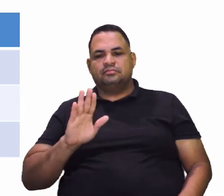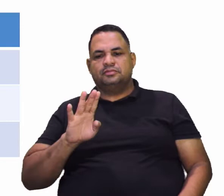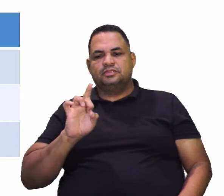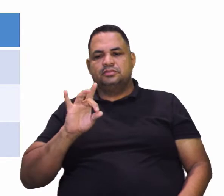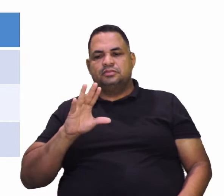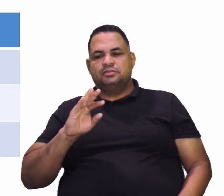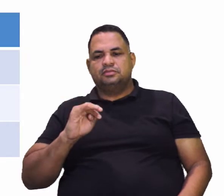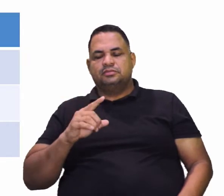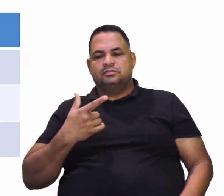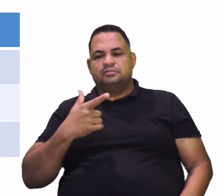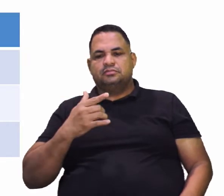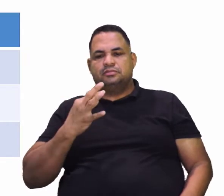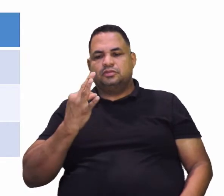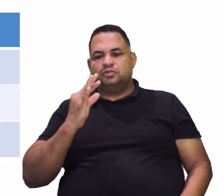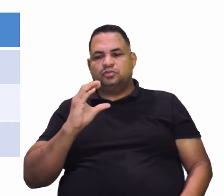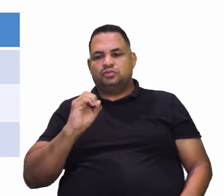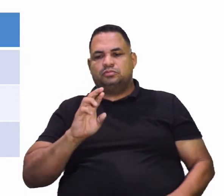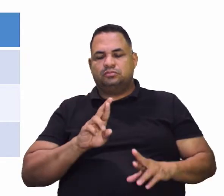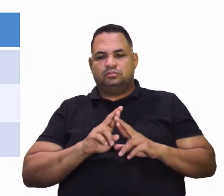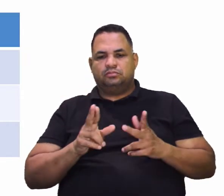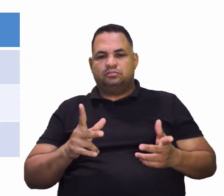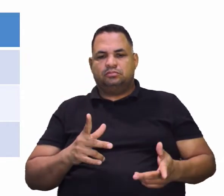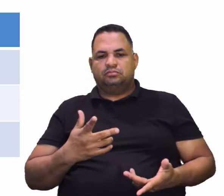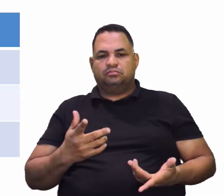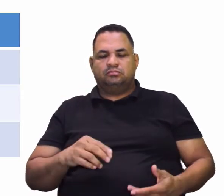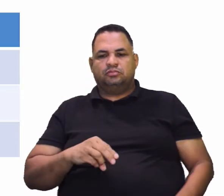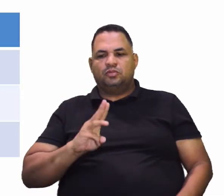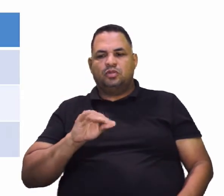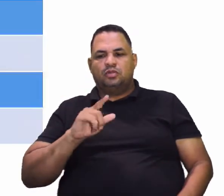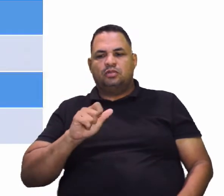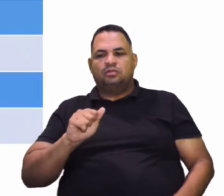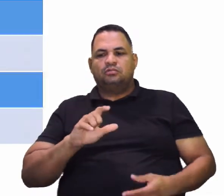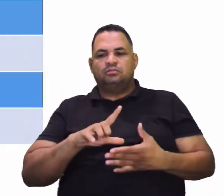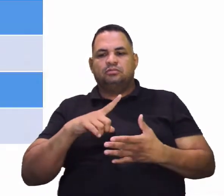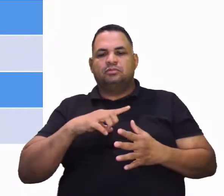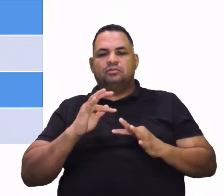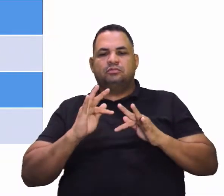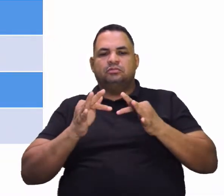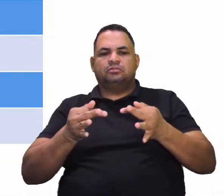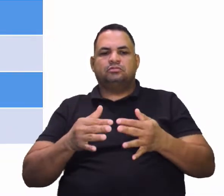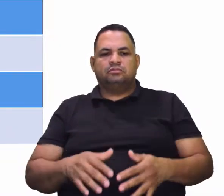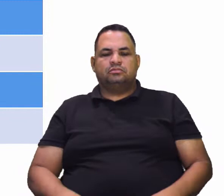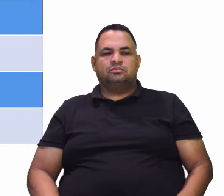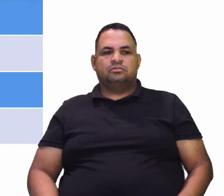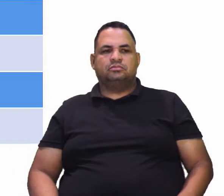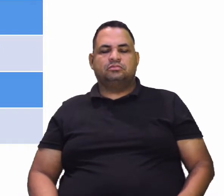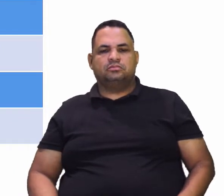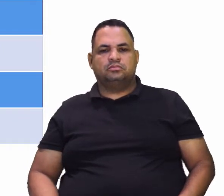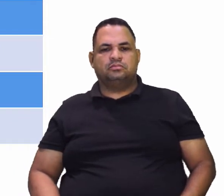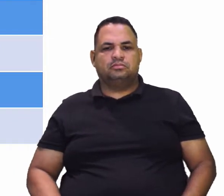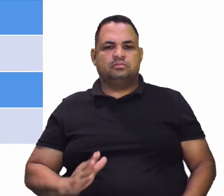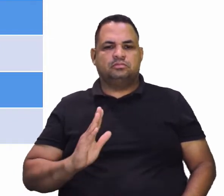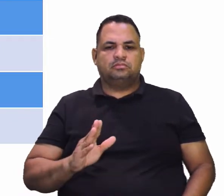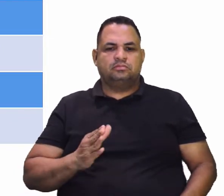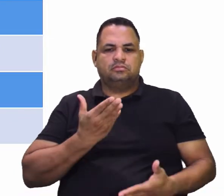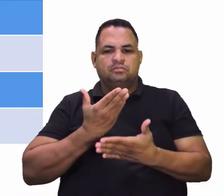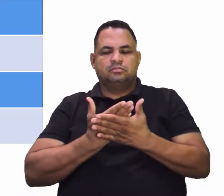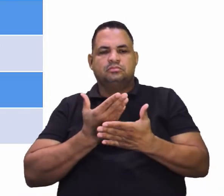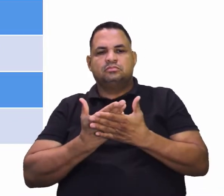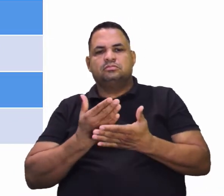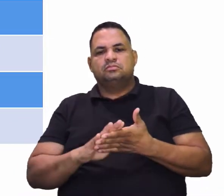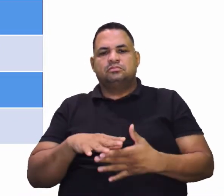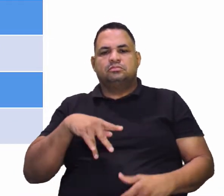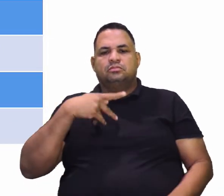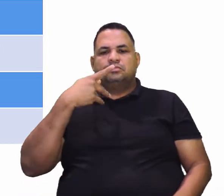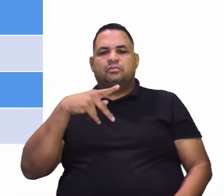que sem o to. Diferente do will, né? Porque no will você vai colocar aquelas terminações, como eu falei para vocês, estudará,